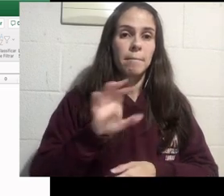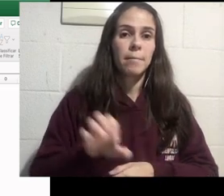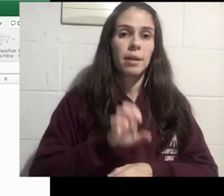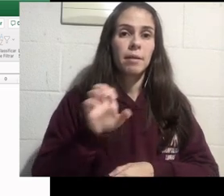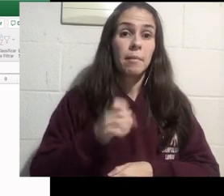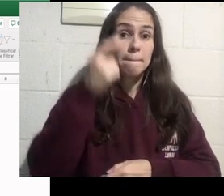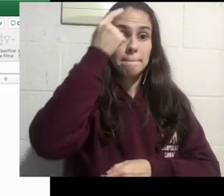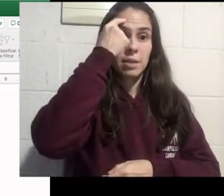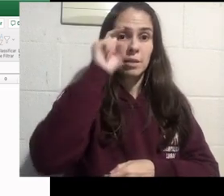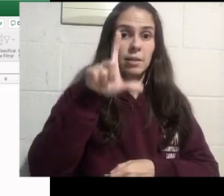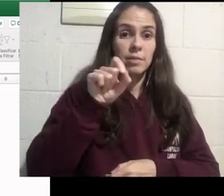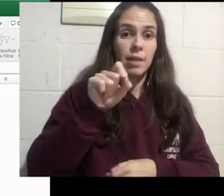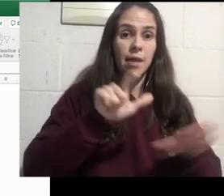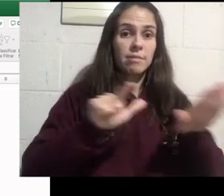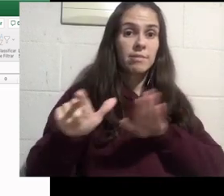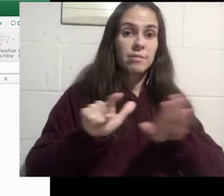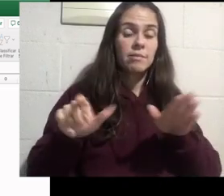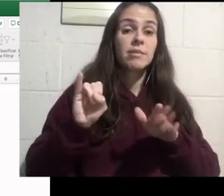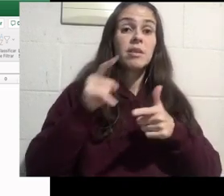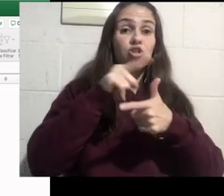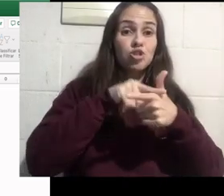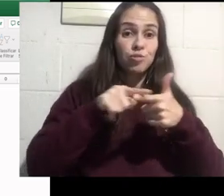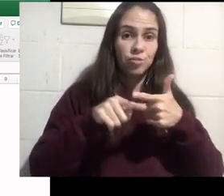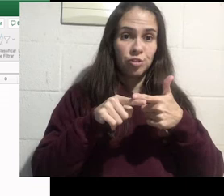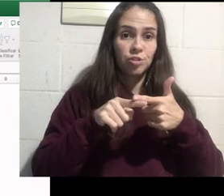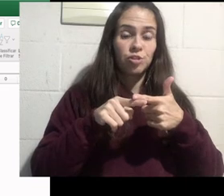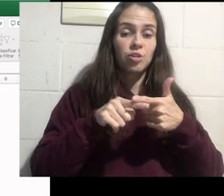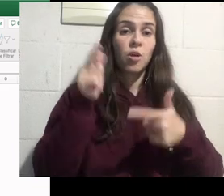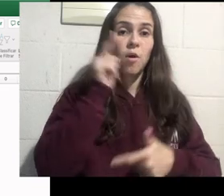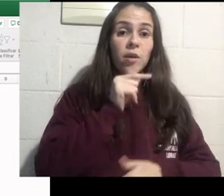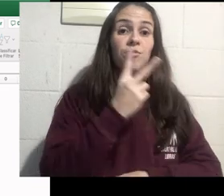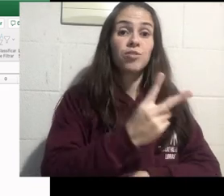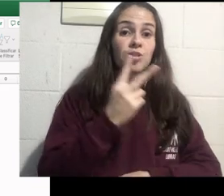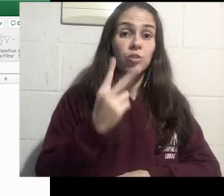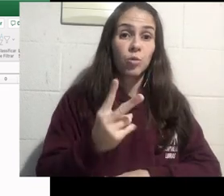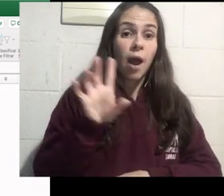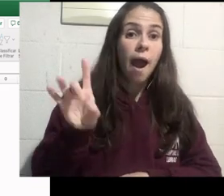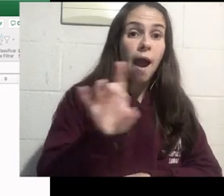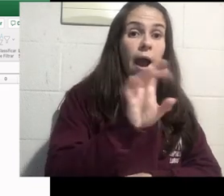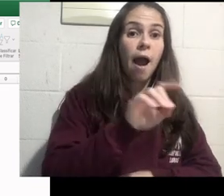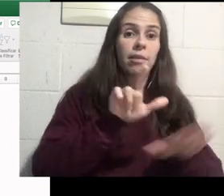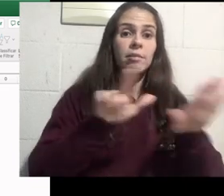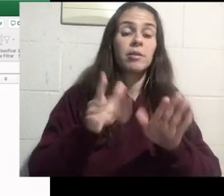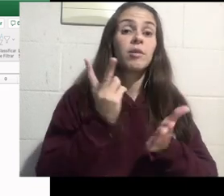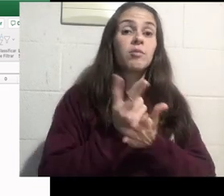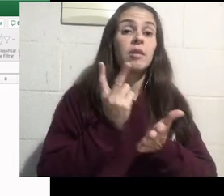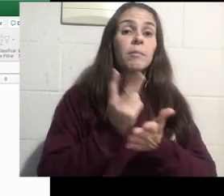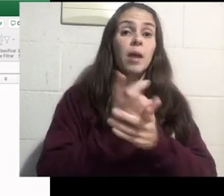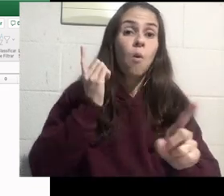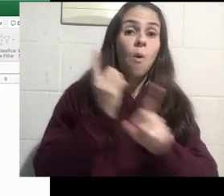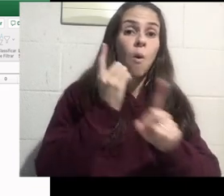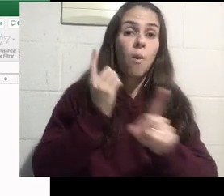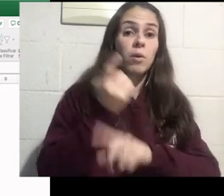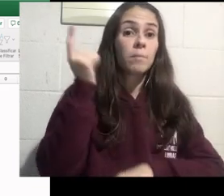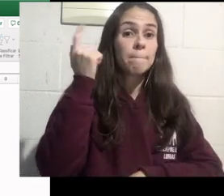empresa nas 10 semanas. Então, se a gente dividir por 10, é um ponto de equilíbrio de 22 por semana. Ou seja, em cada encontro tem que